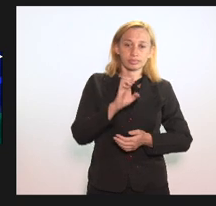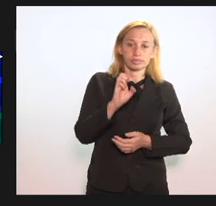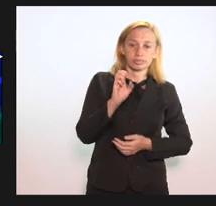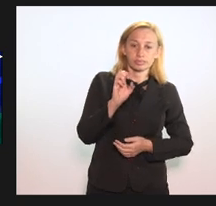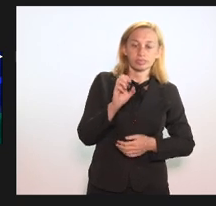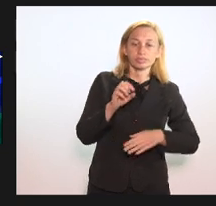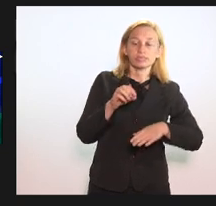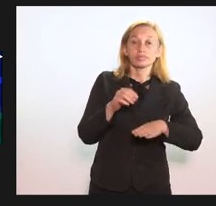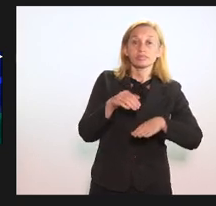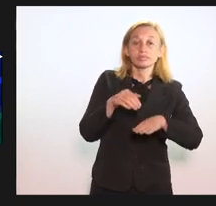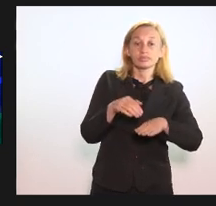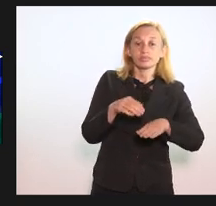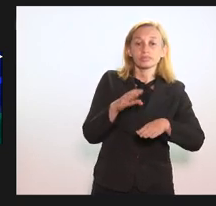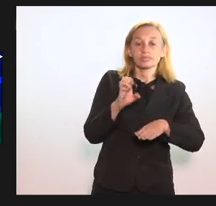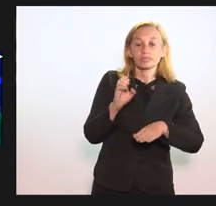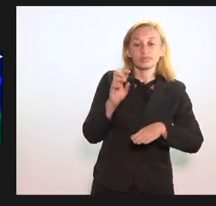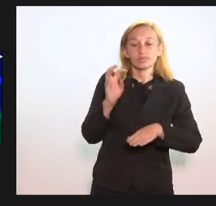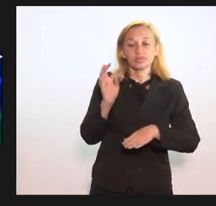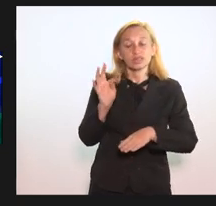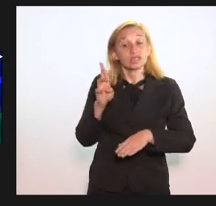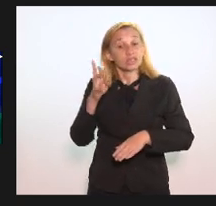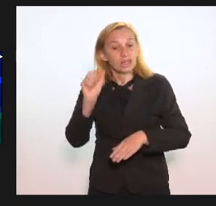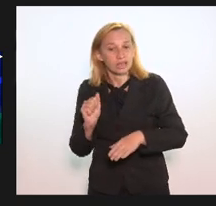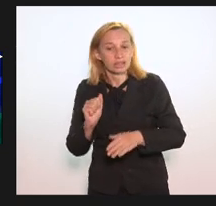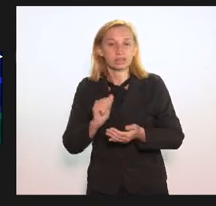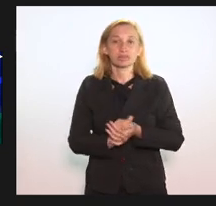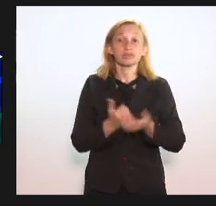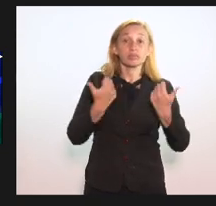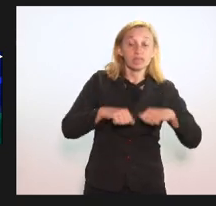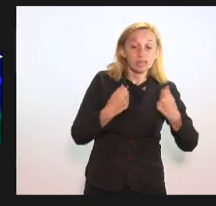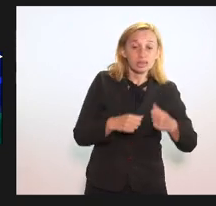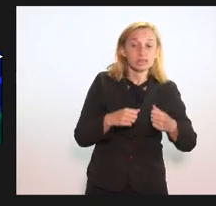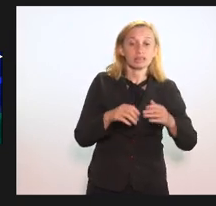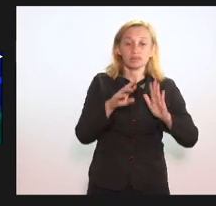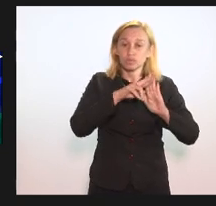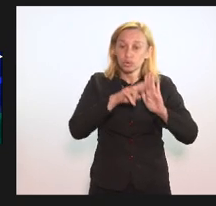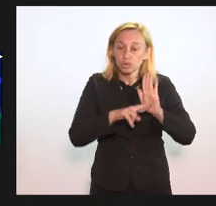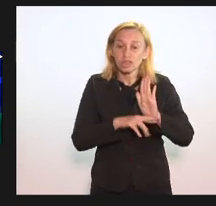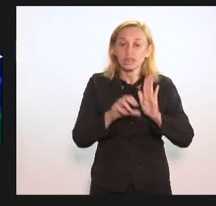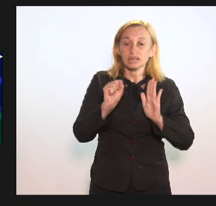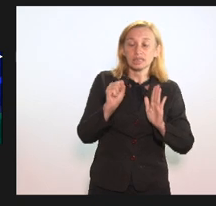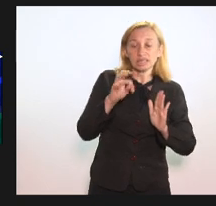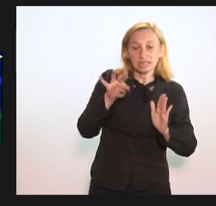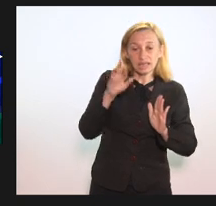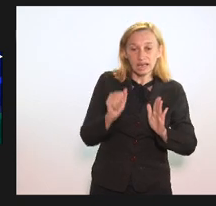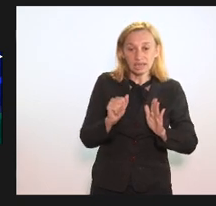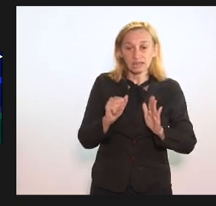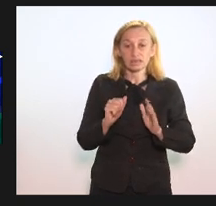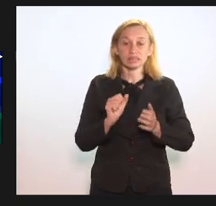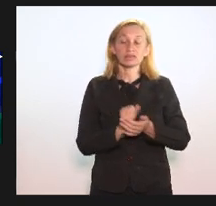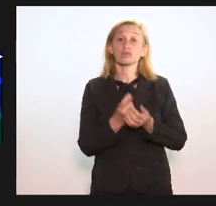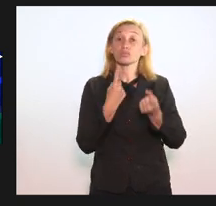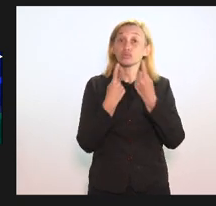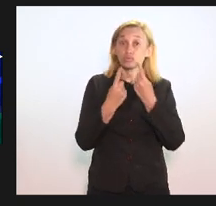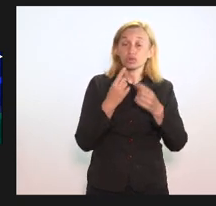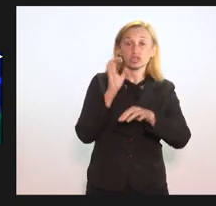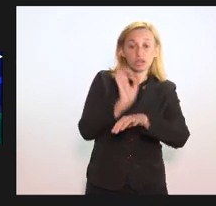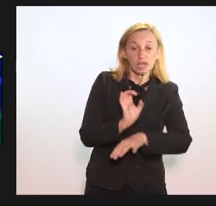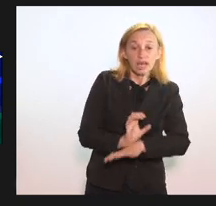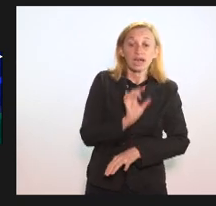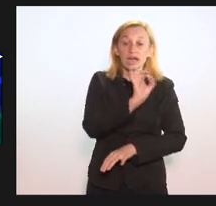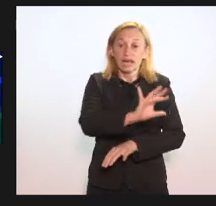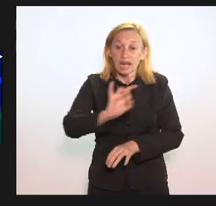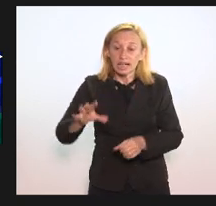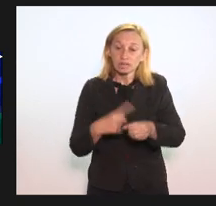barreiras sanitárias precisam ser feitas nas rodovias estaduais em cada município